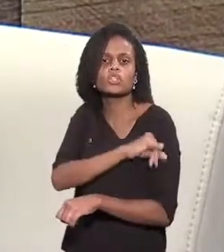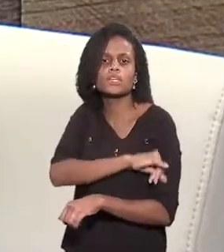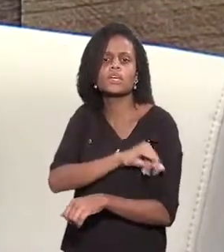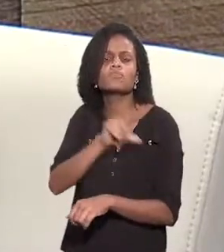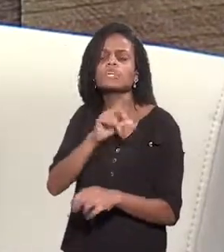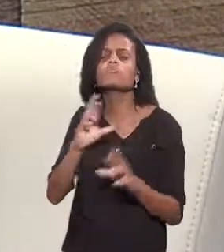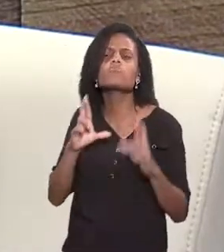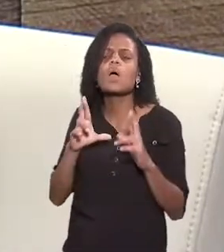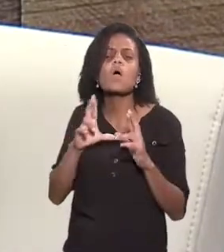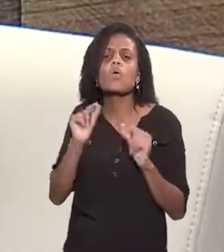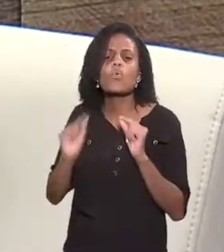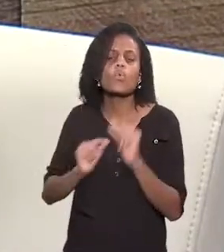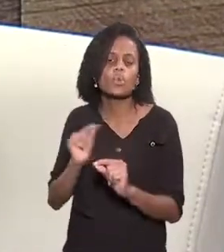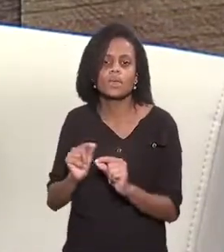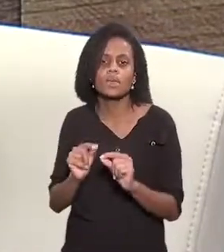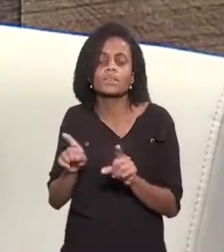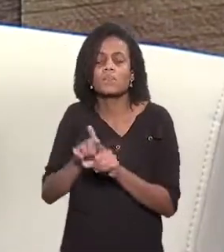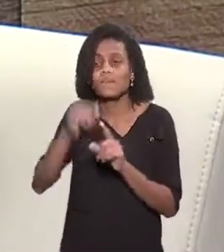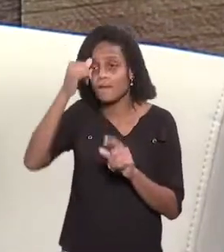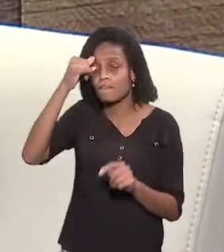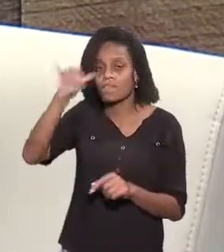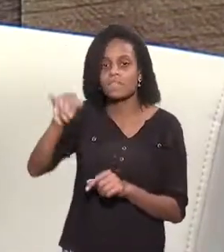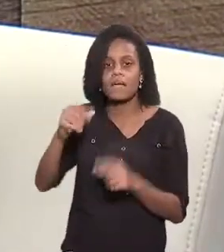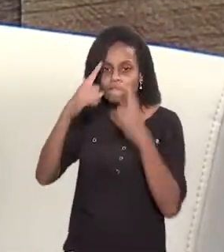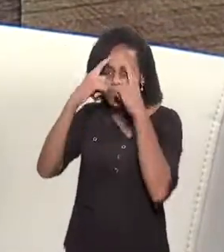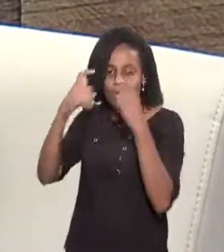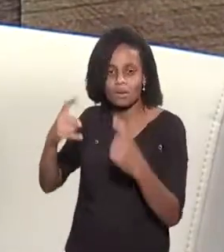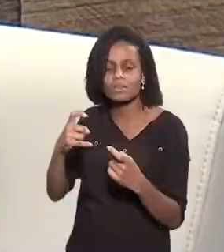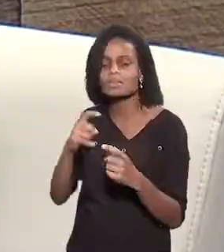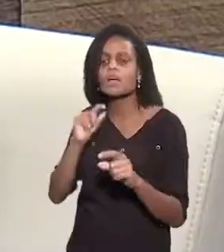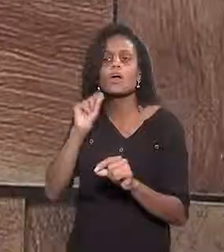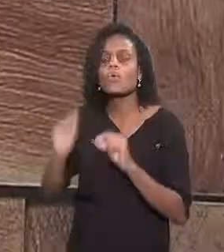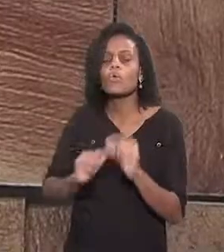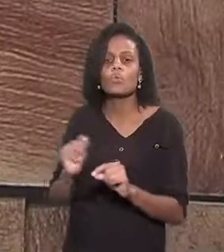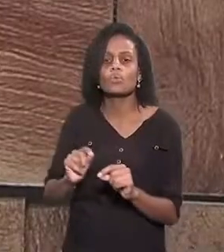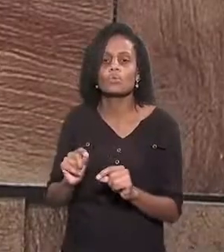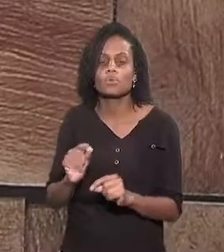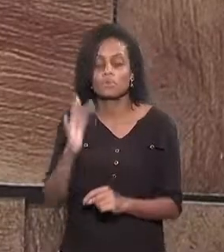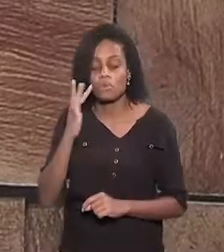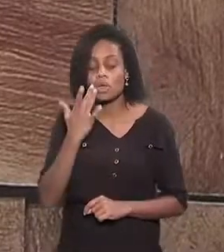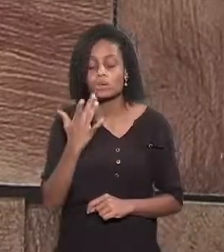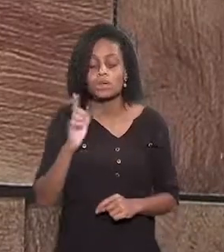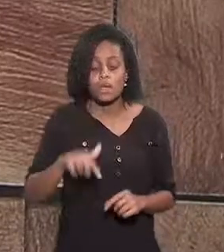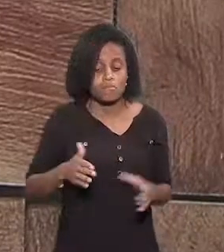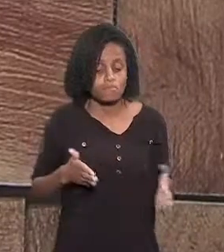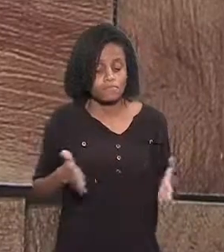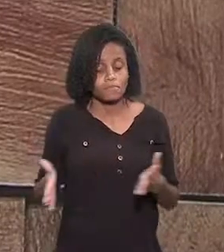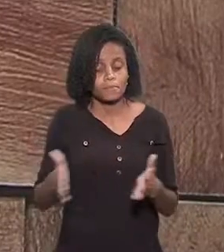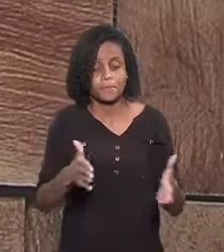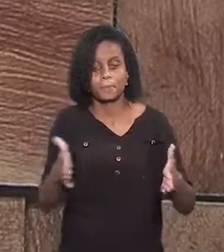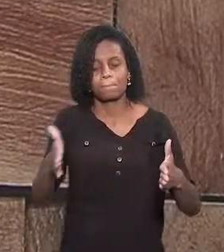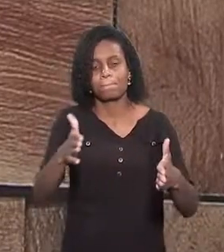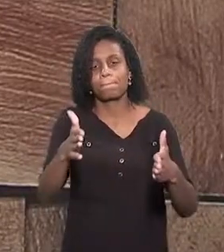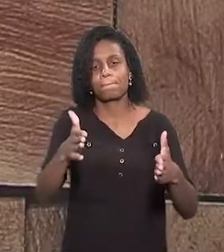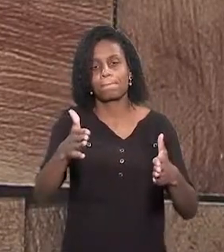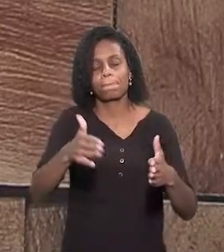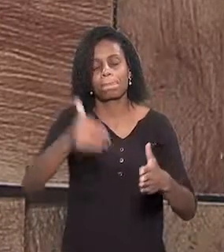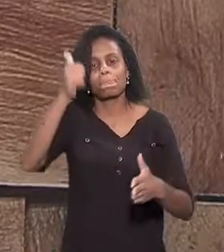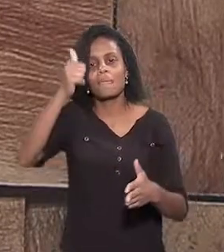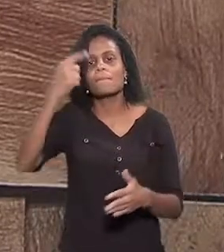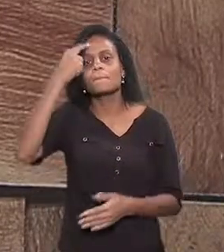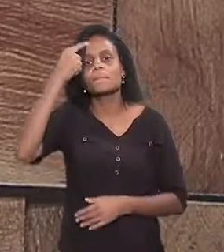combater essa violência que prejudica tanto a vida dos moradores? Olha, eu acho que o melhor caminho para isso tudo é a